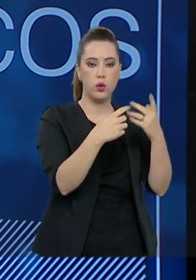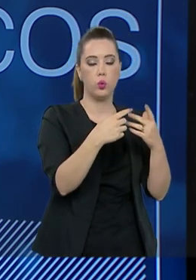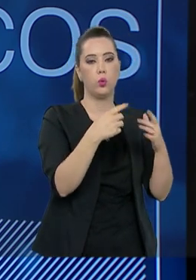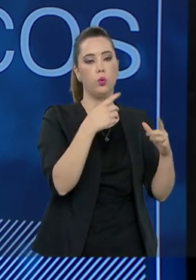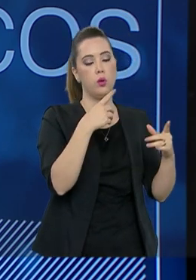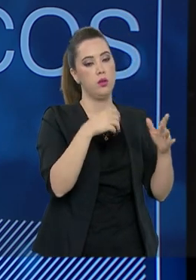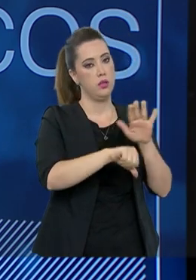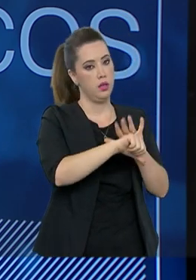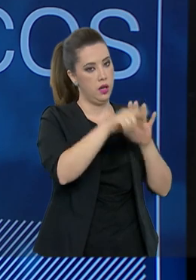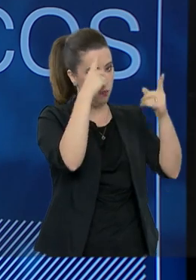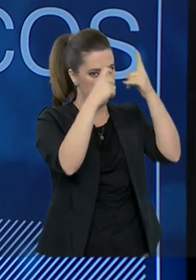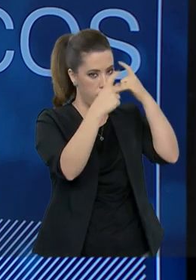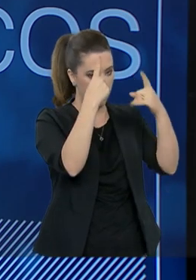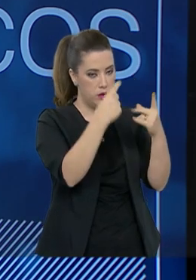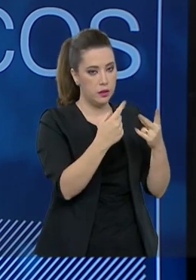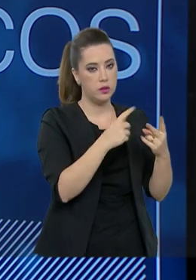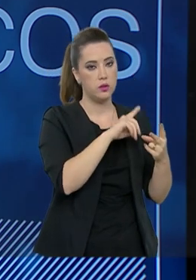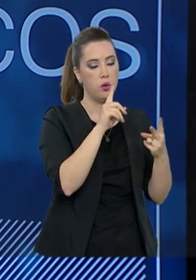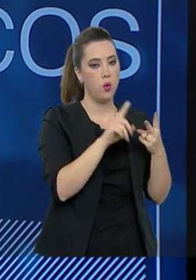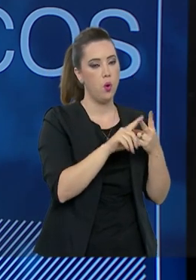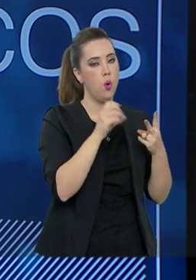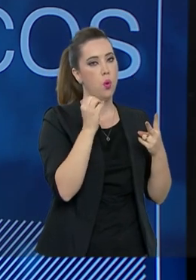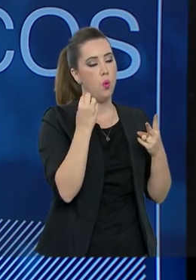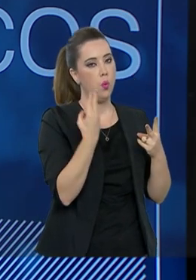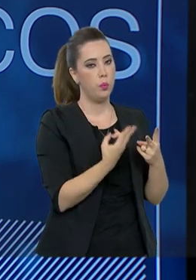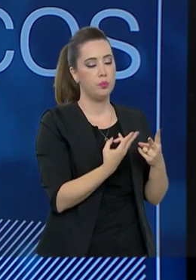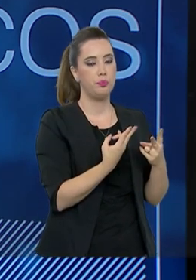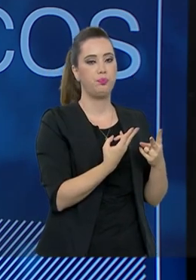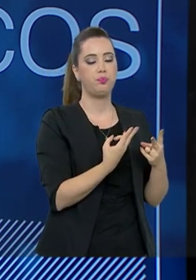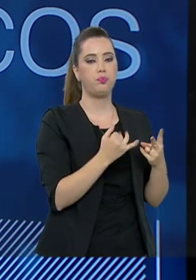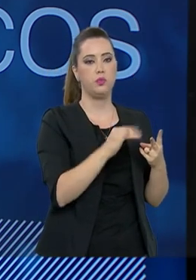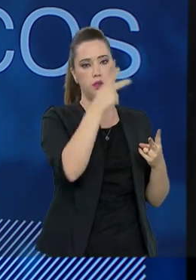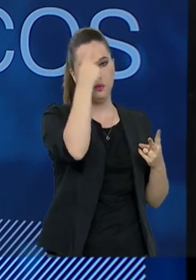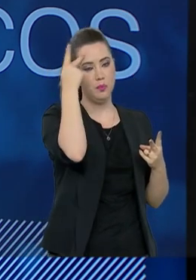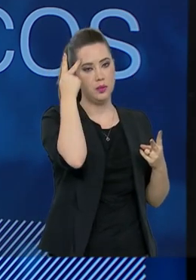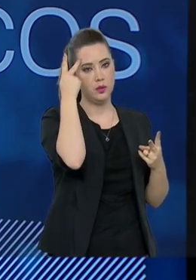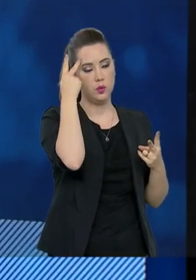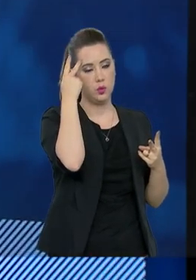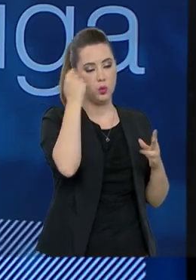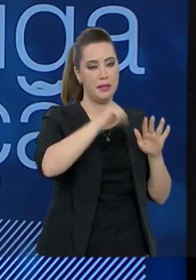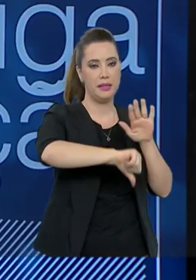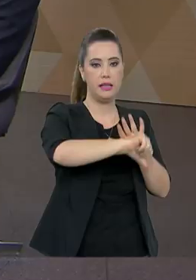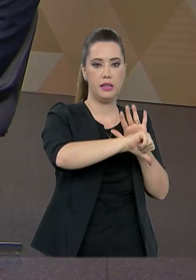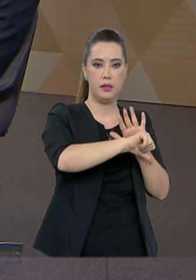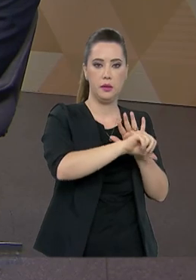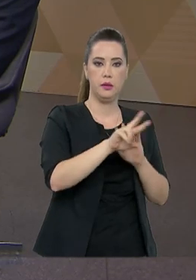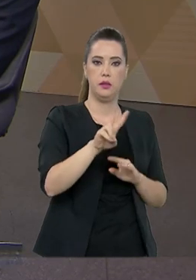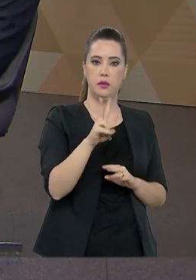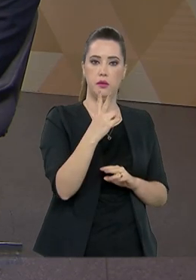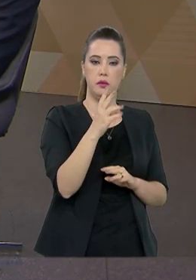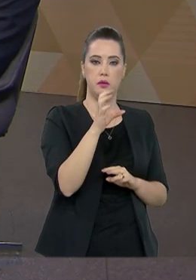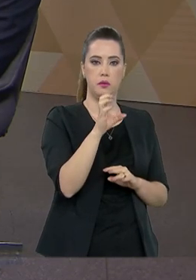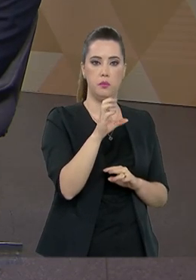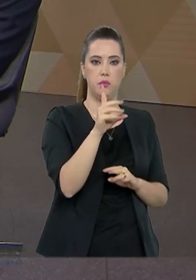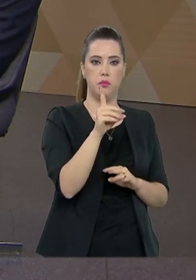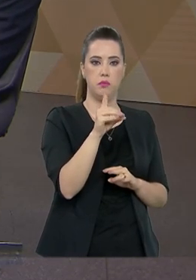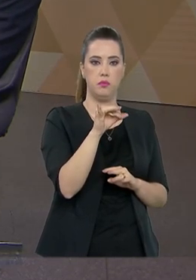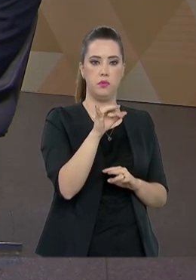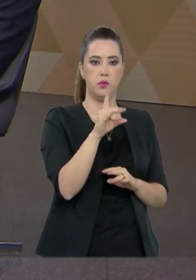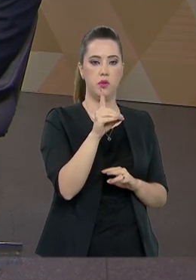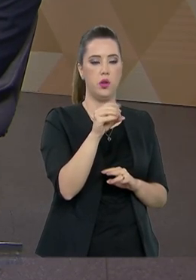grave, violento contra a pessoa, ou então quando ela é condenada por um crime hediondo. Então, nessas duas... E